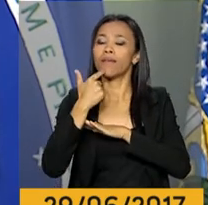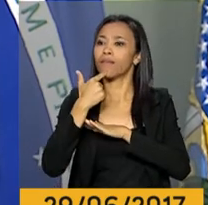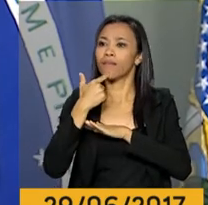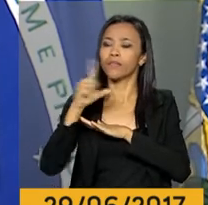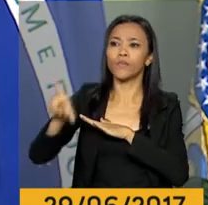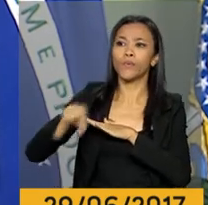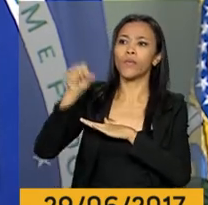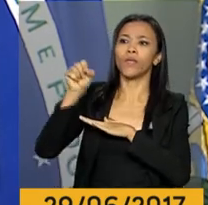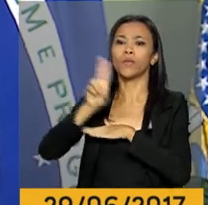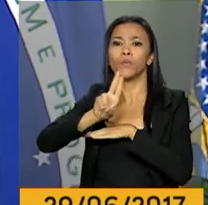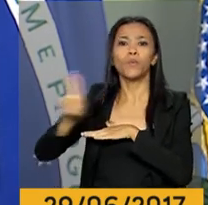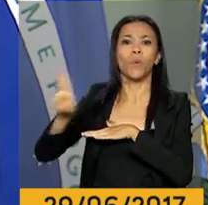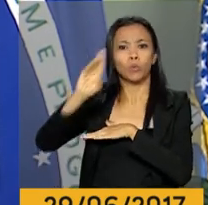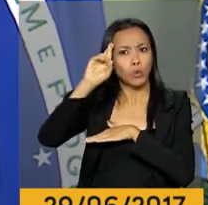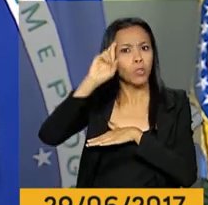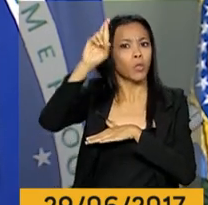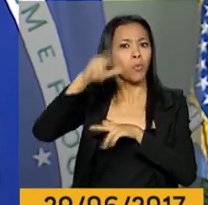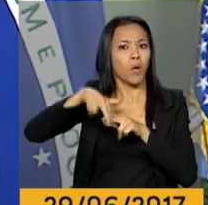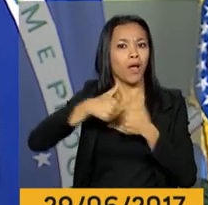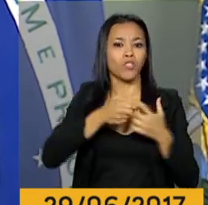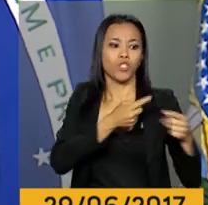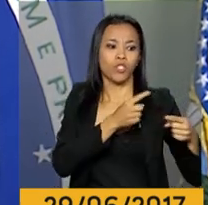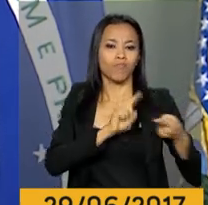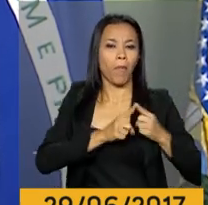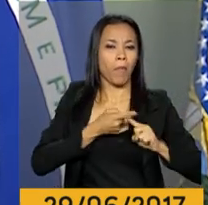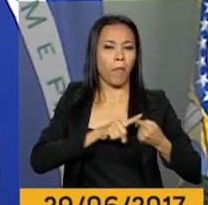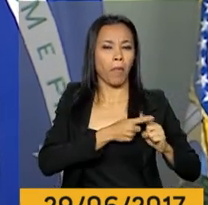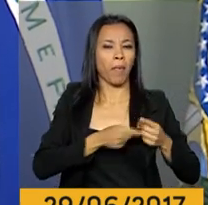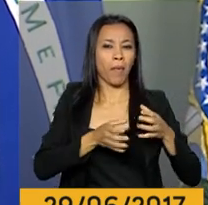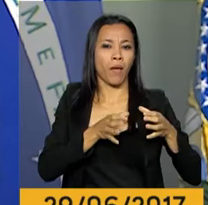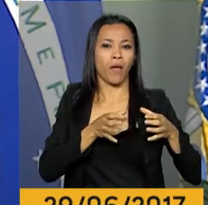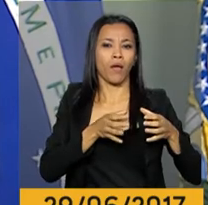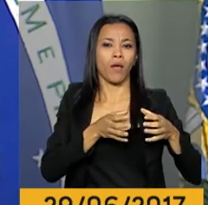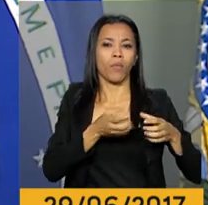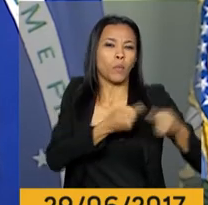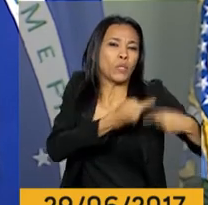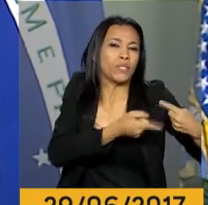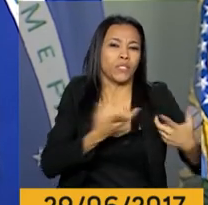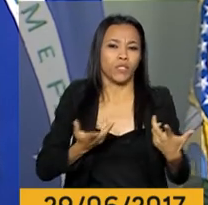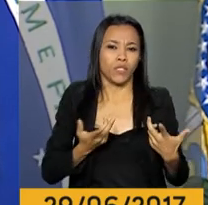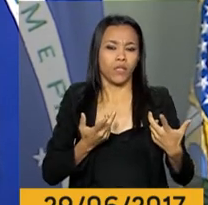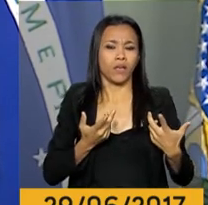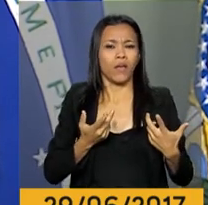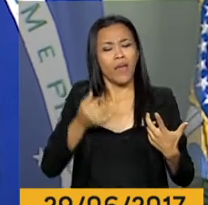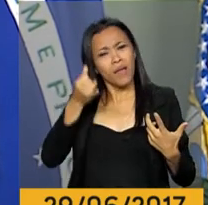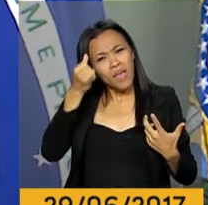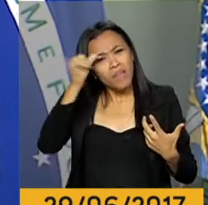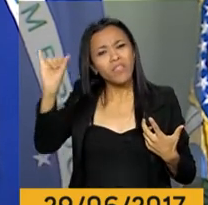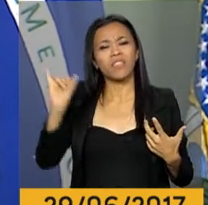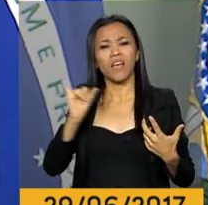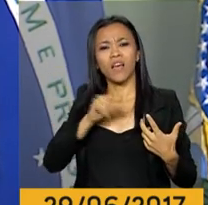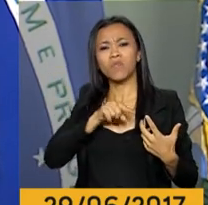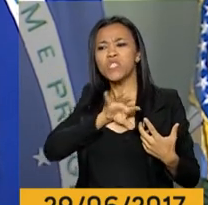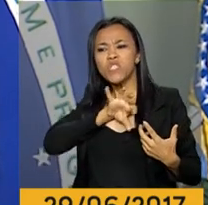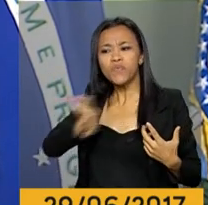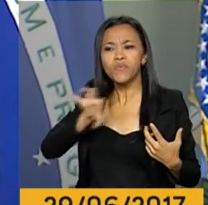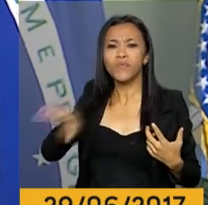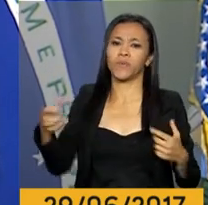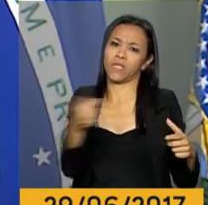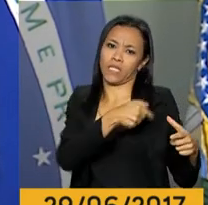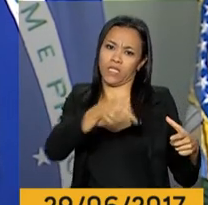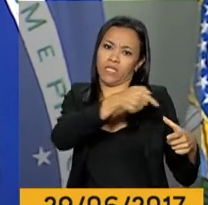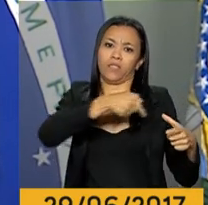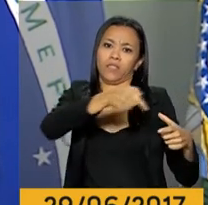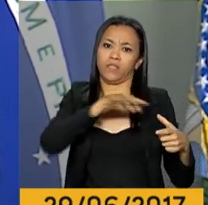nomeação política mas a tentativa de impedir qualquer espécie de influência que não fosse influência geradora